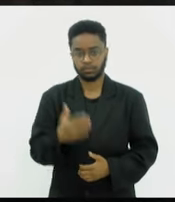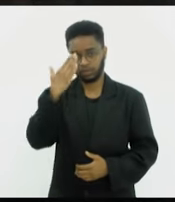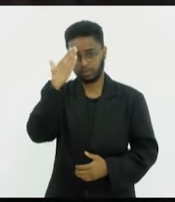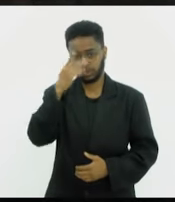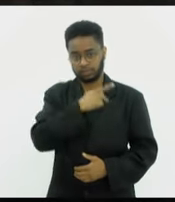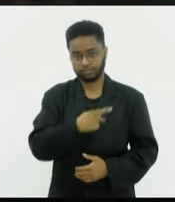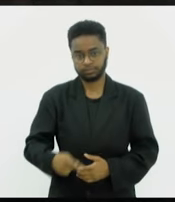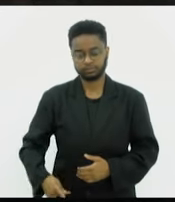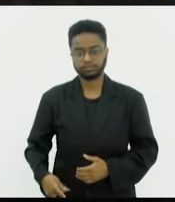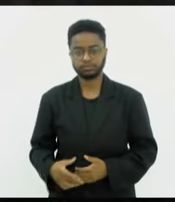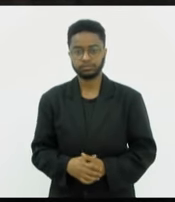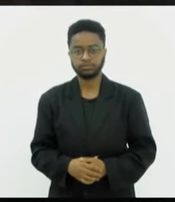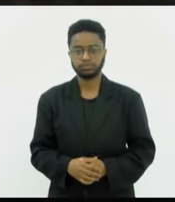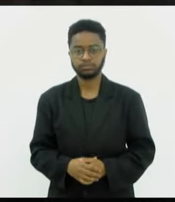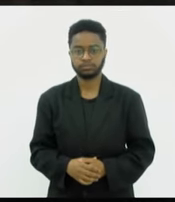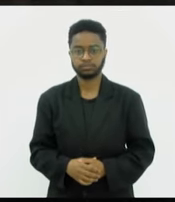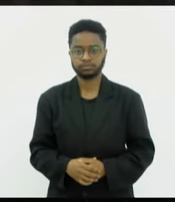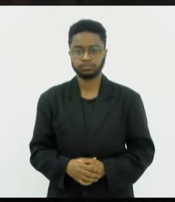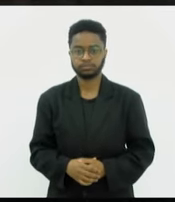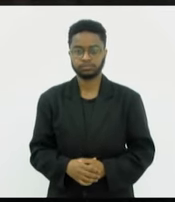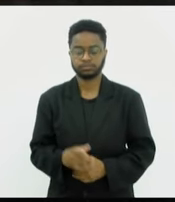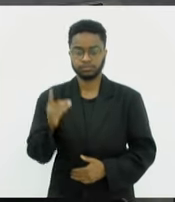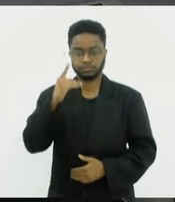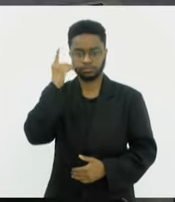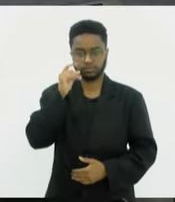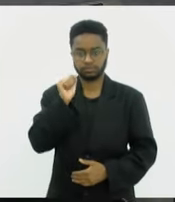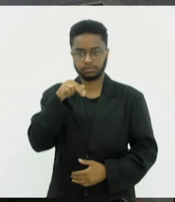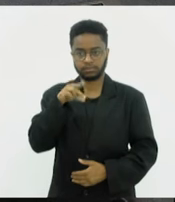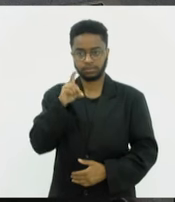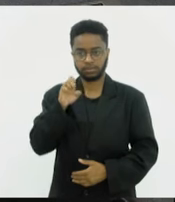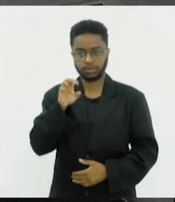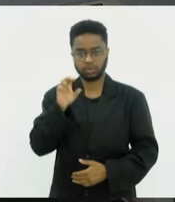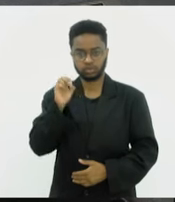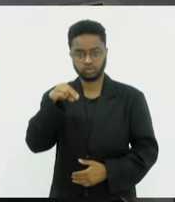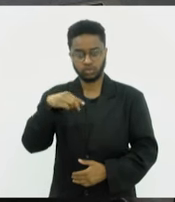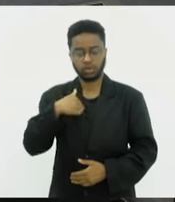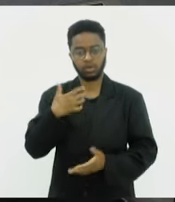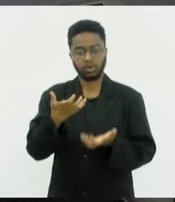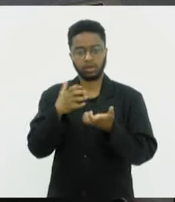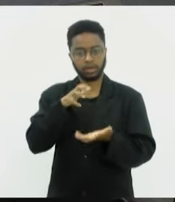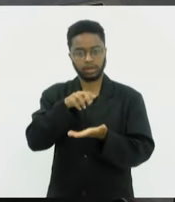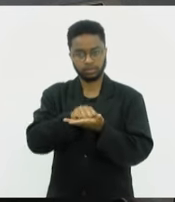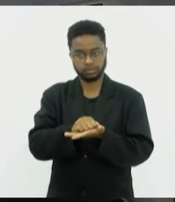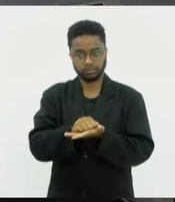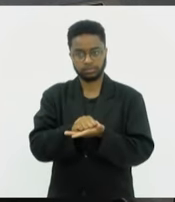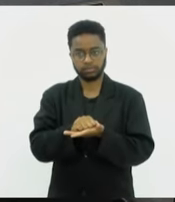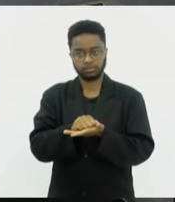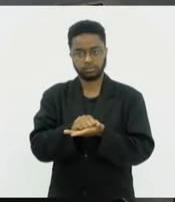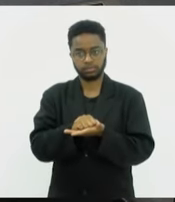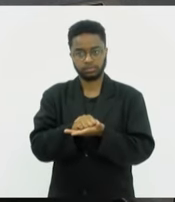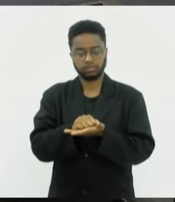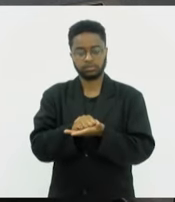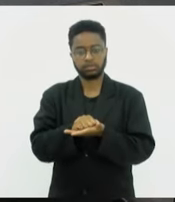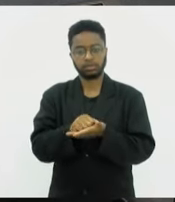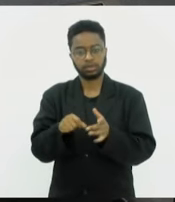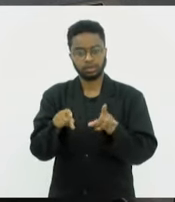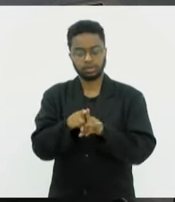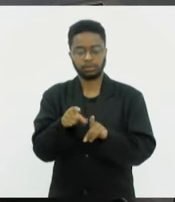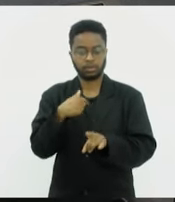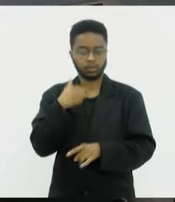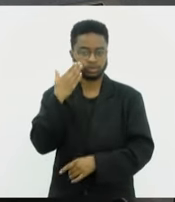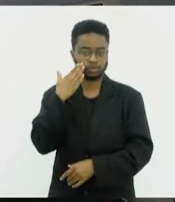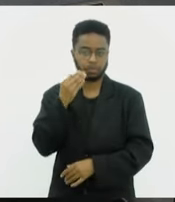obrigado, senhor presidente. Deputado Anderson Moraes, quero deixar registrado desse deputado Jair Bittencourt, e sei que posso